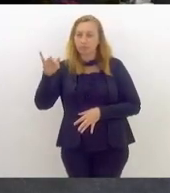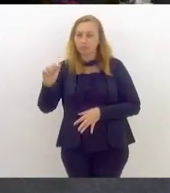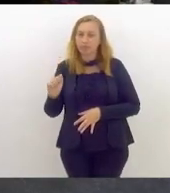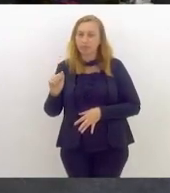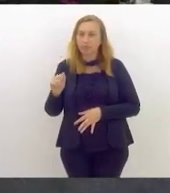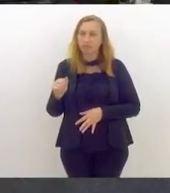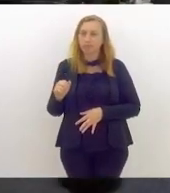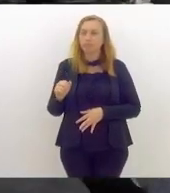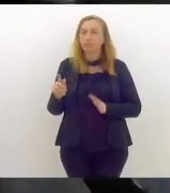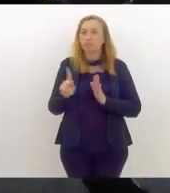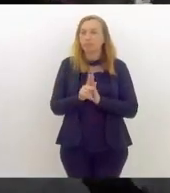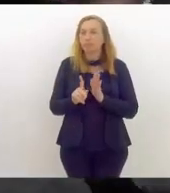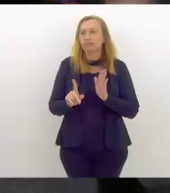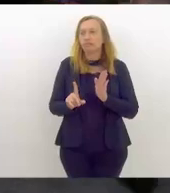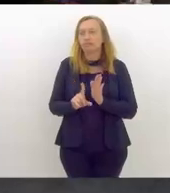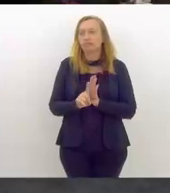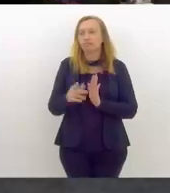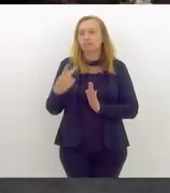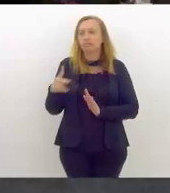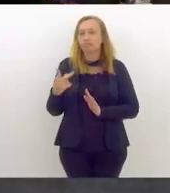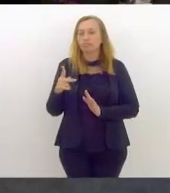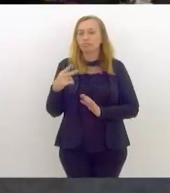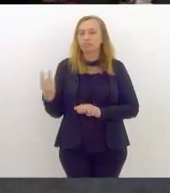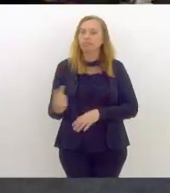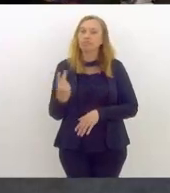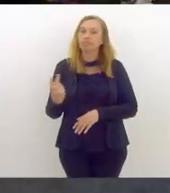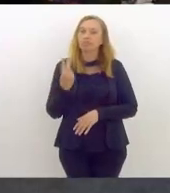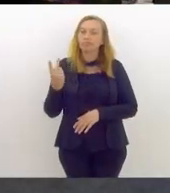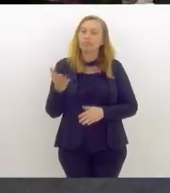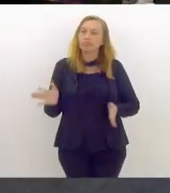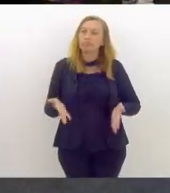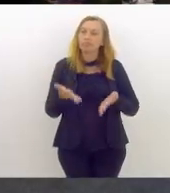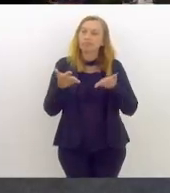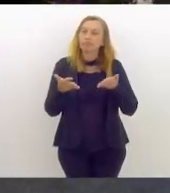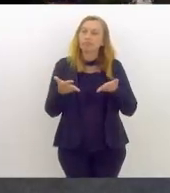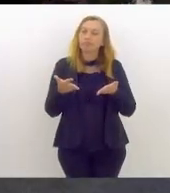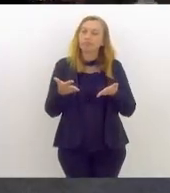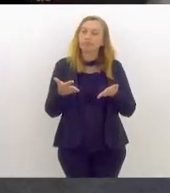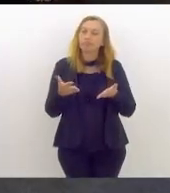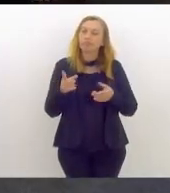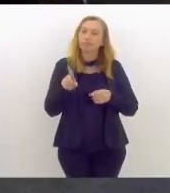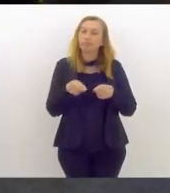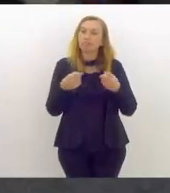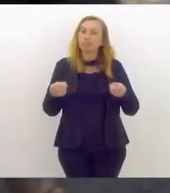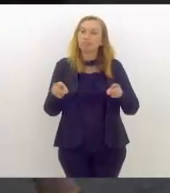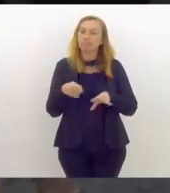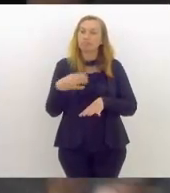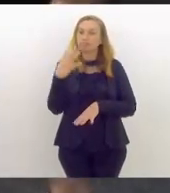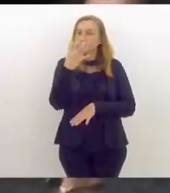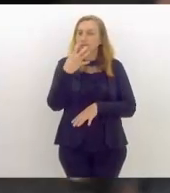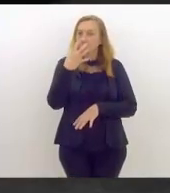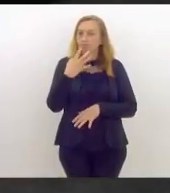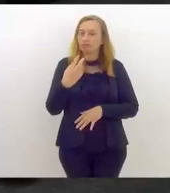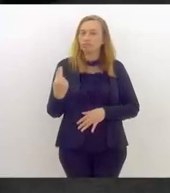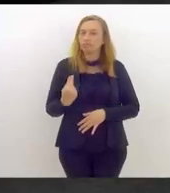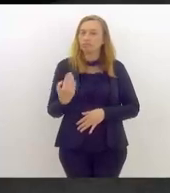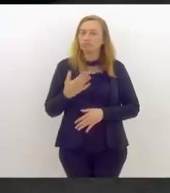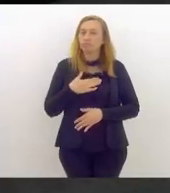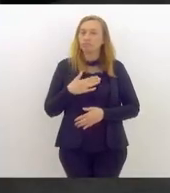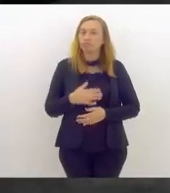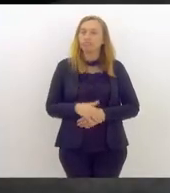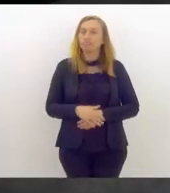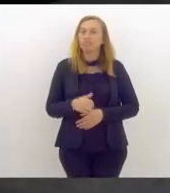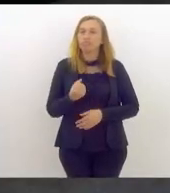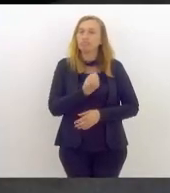que institui um programa de valorização e incentivo à música cristã. Qual é o número do projeto? É